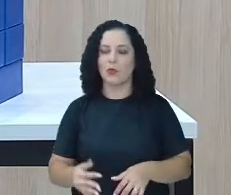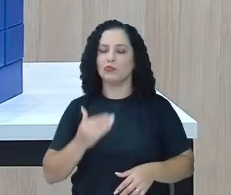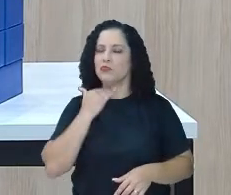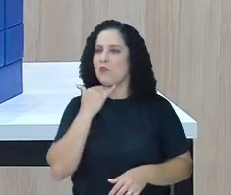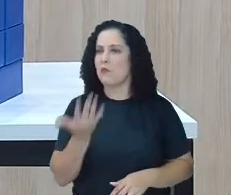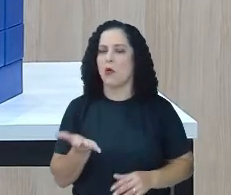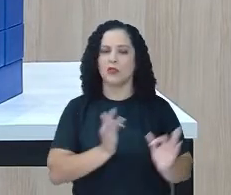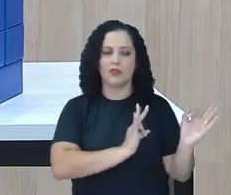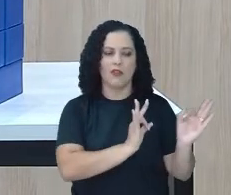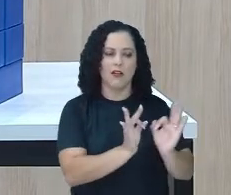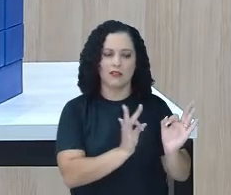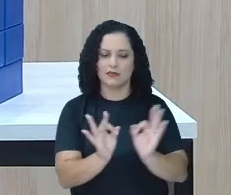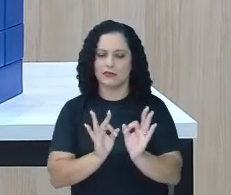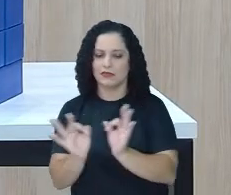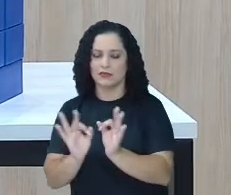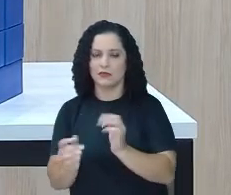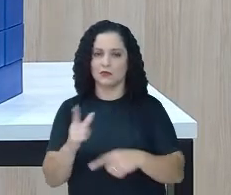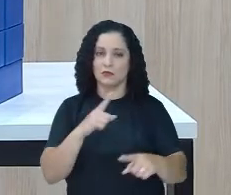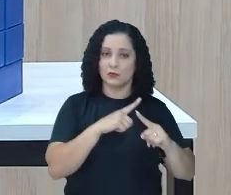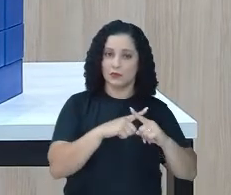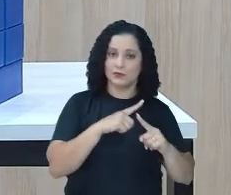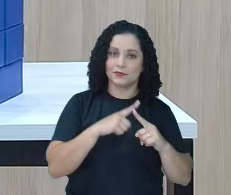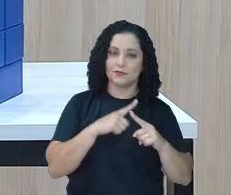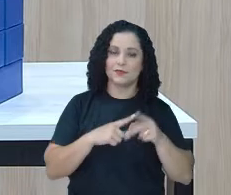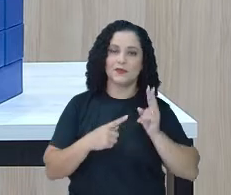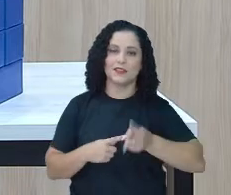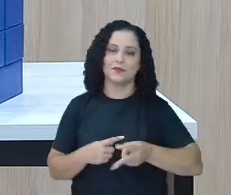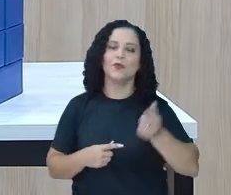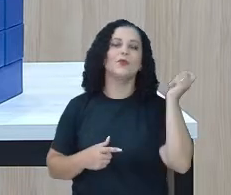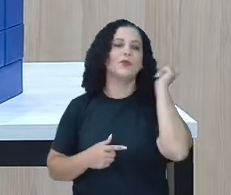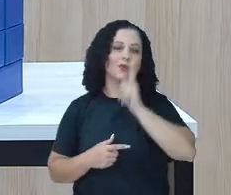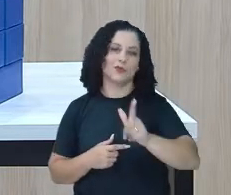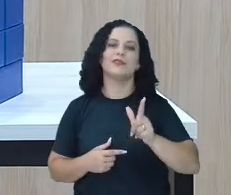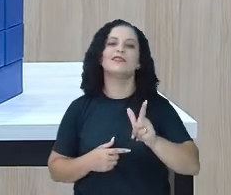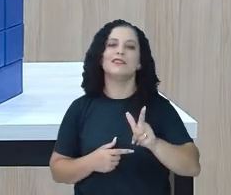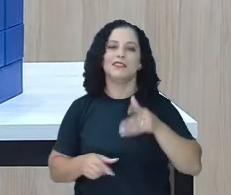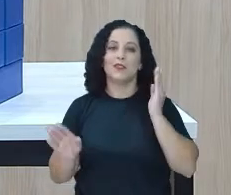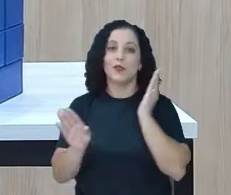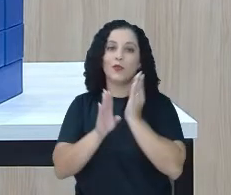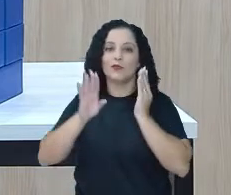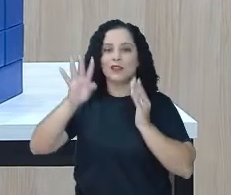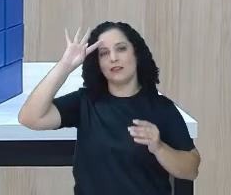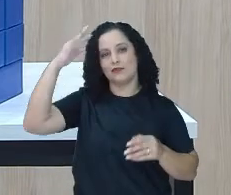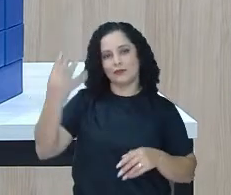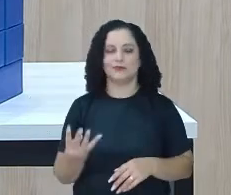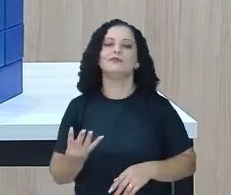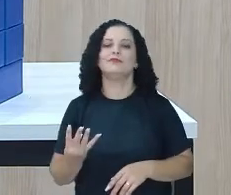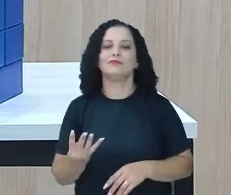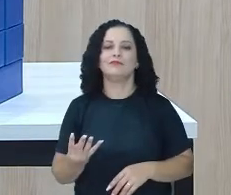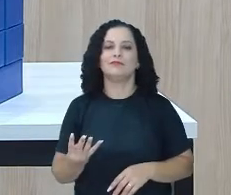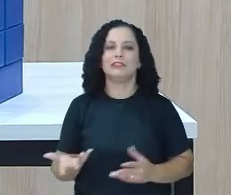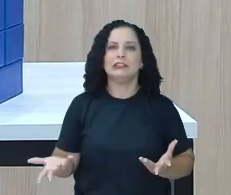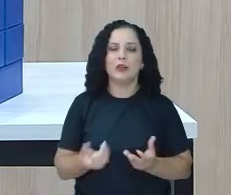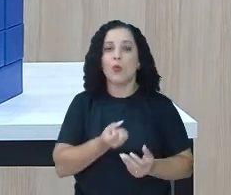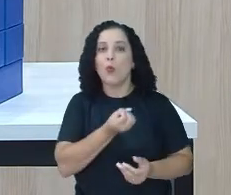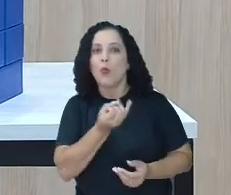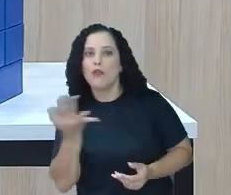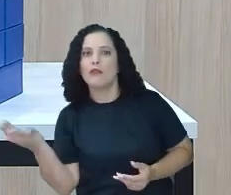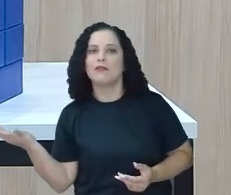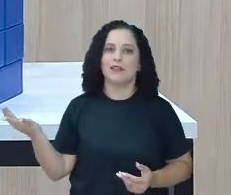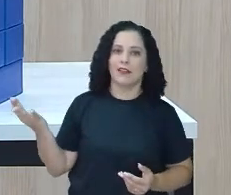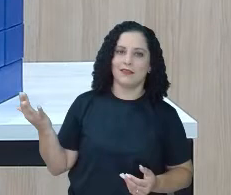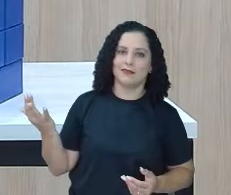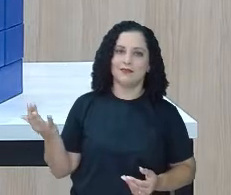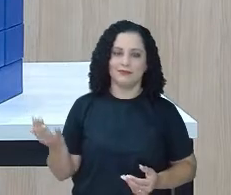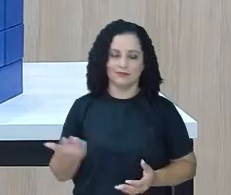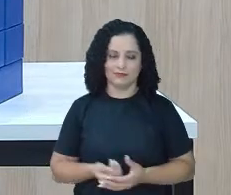importa a ordem que a gente fizer a multiplicação, você vai conseguir fazer o produto disso e achar que volume é esse que vai representar o